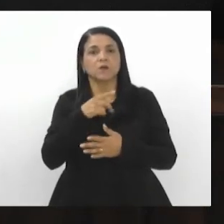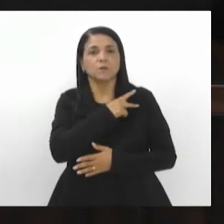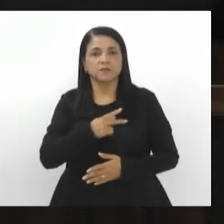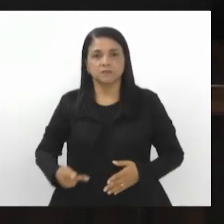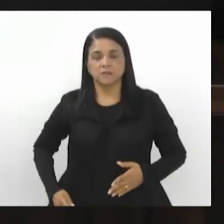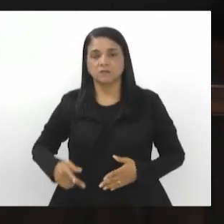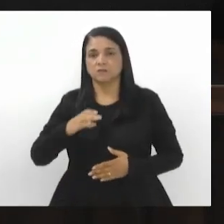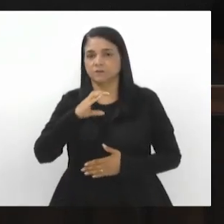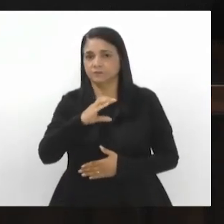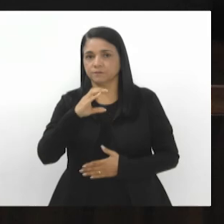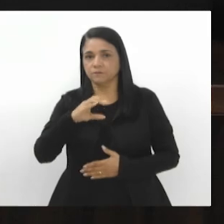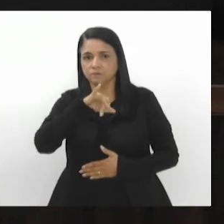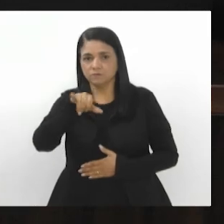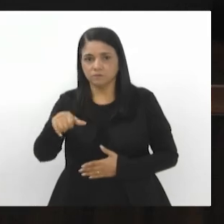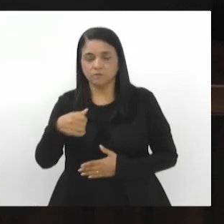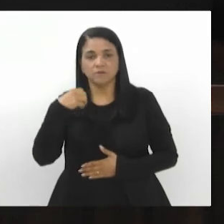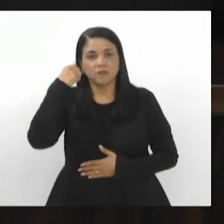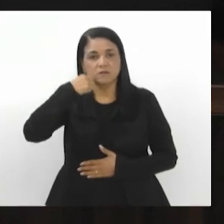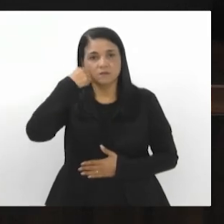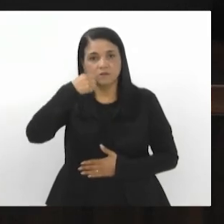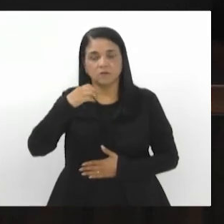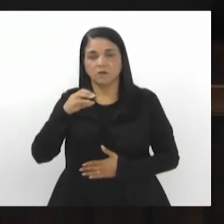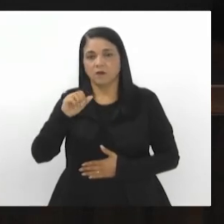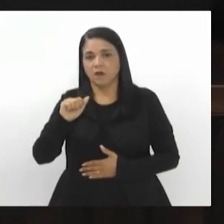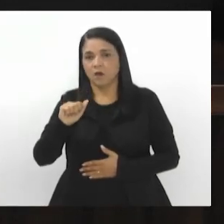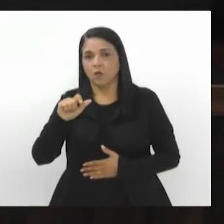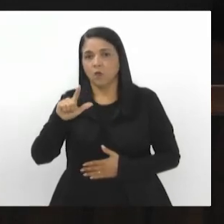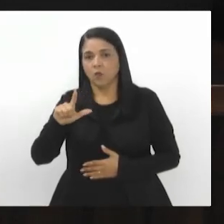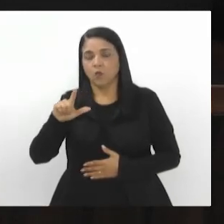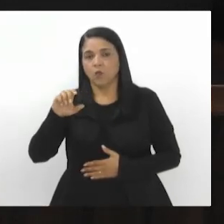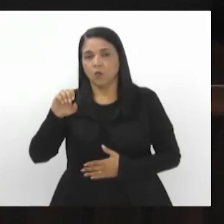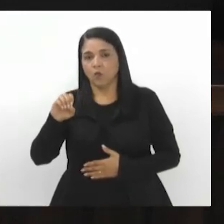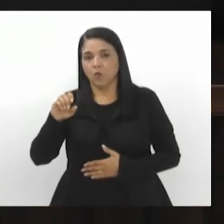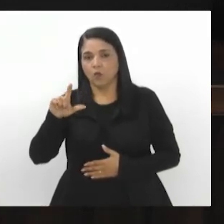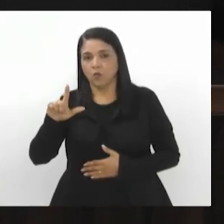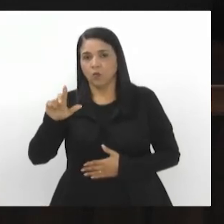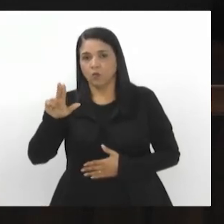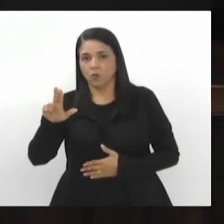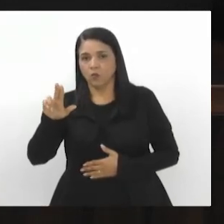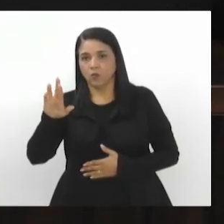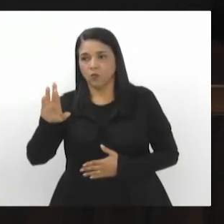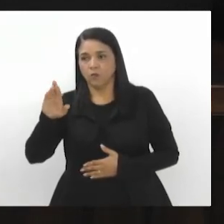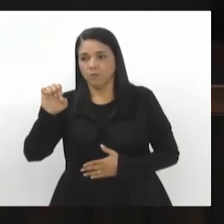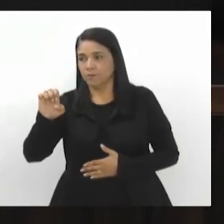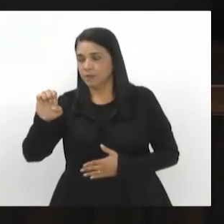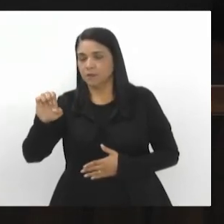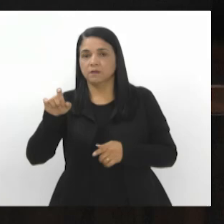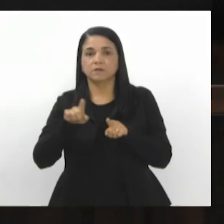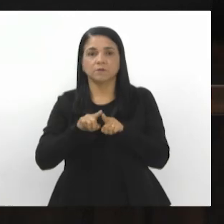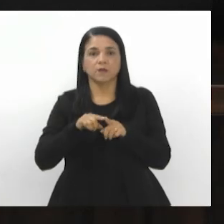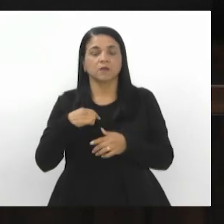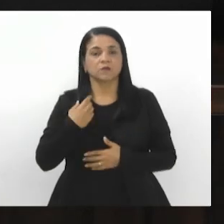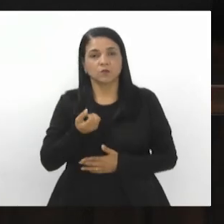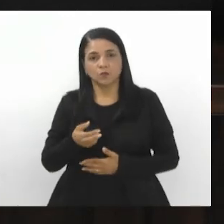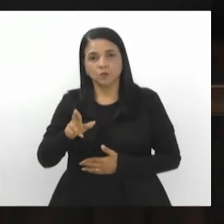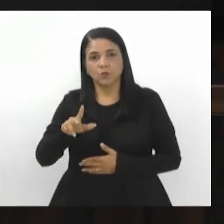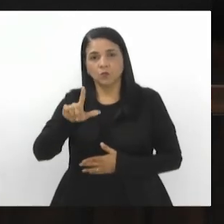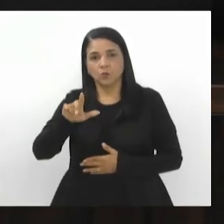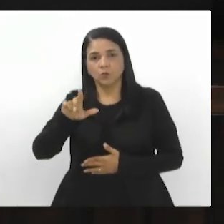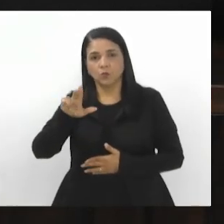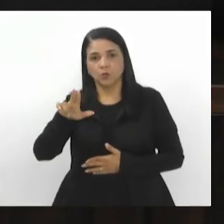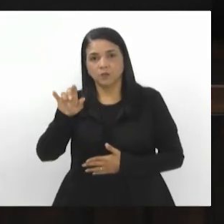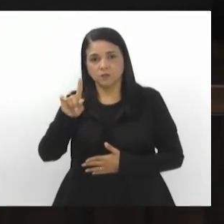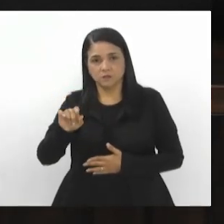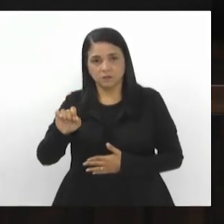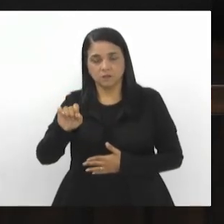CCJ, senador Alcolumbre, querido amigo também, doutor Luizinho, o relator e